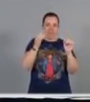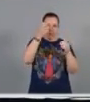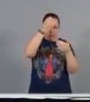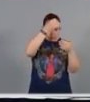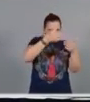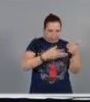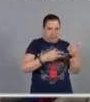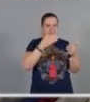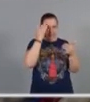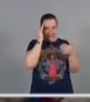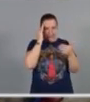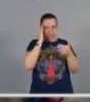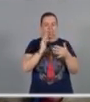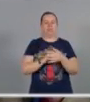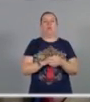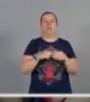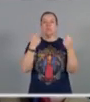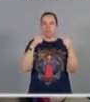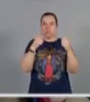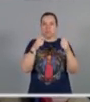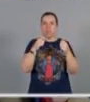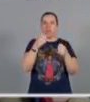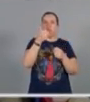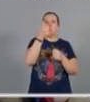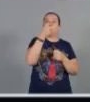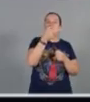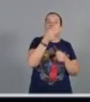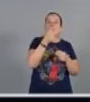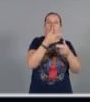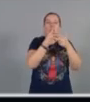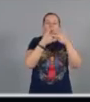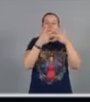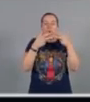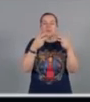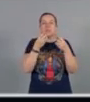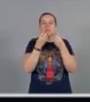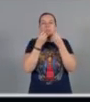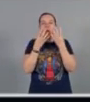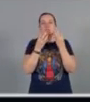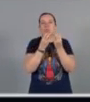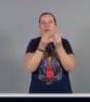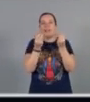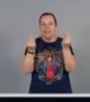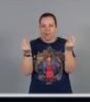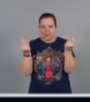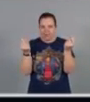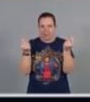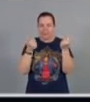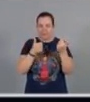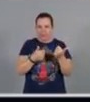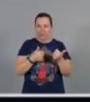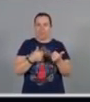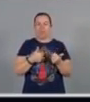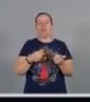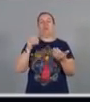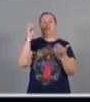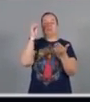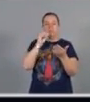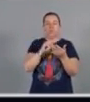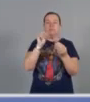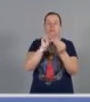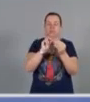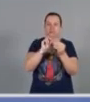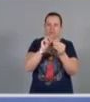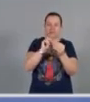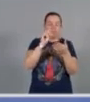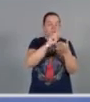certo e não defeito 12 você vai chegar em casa você vai no ônibus hoje você vai colocar no teu espírito em